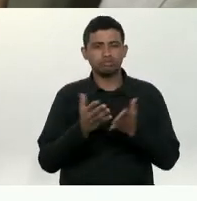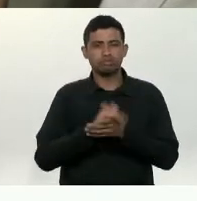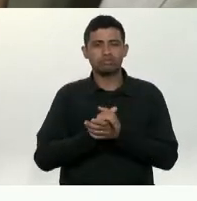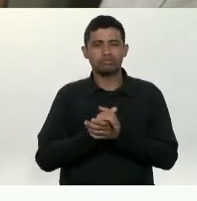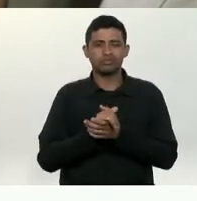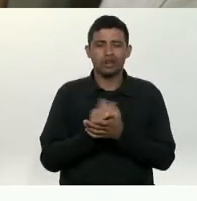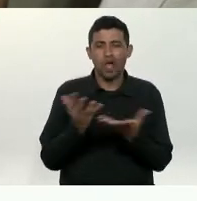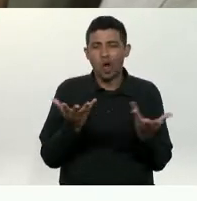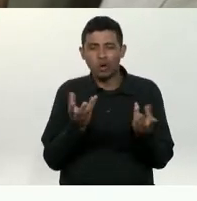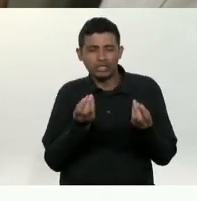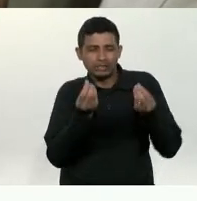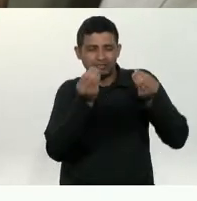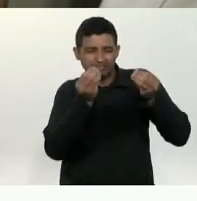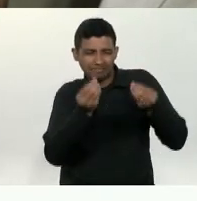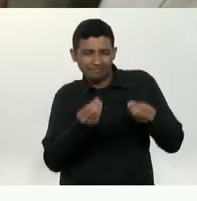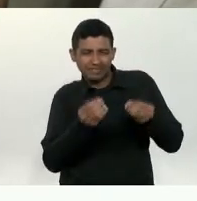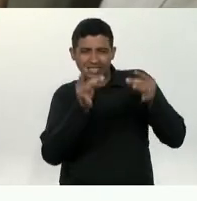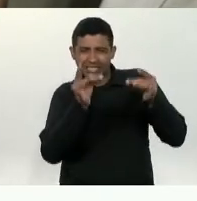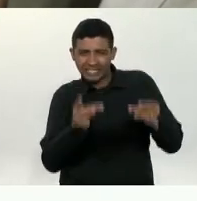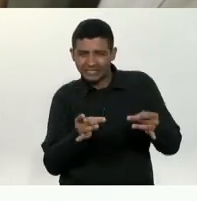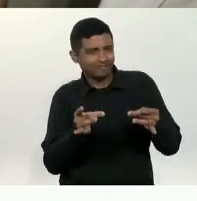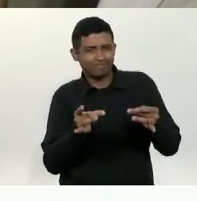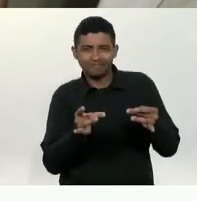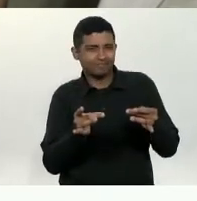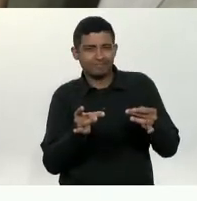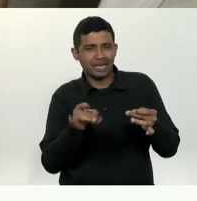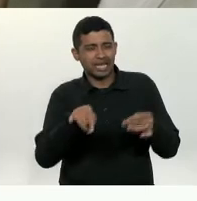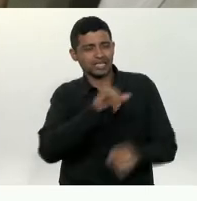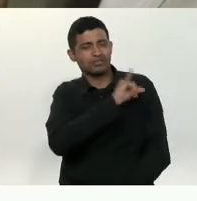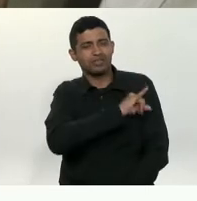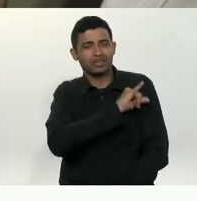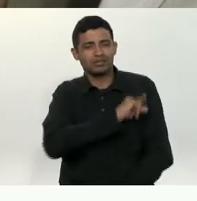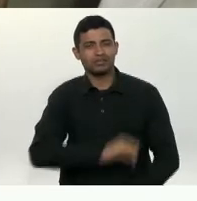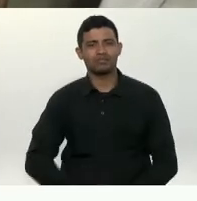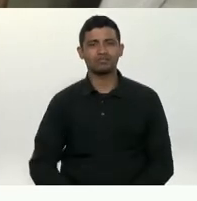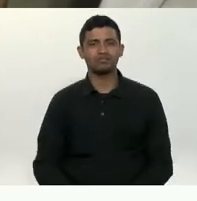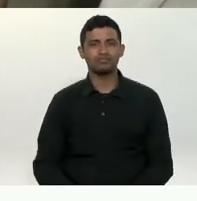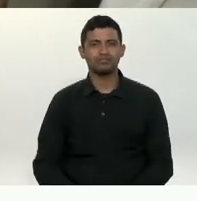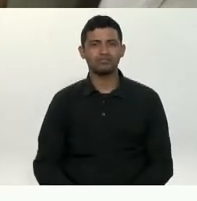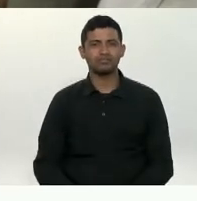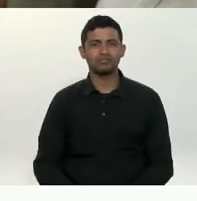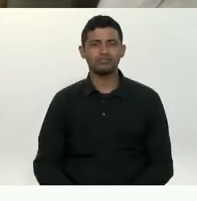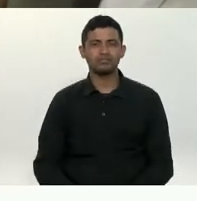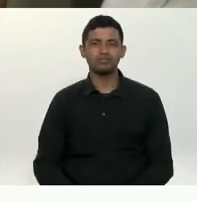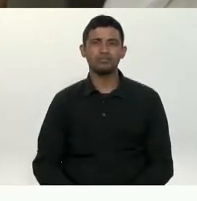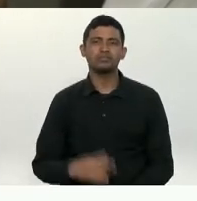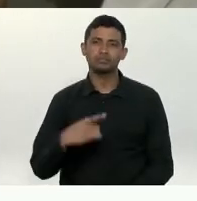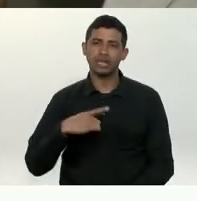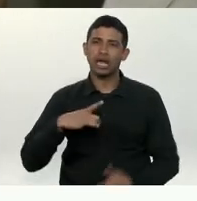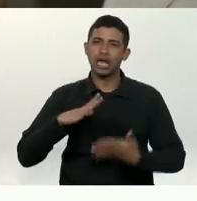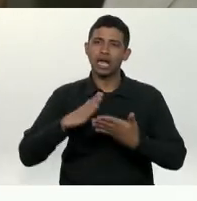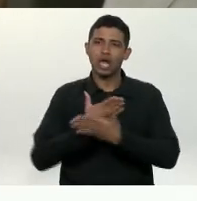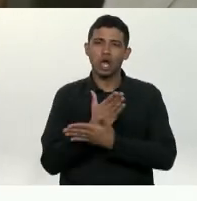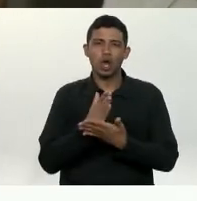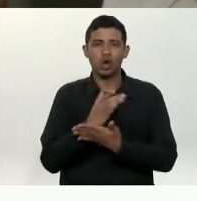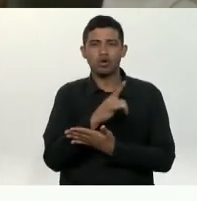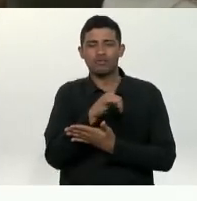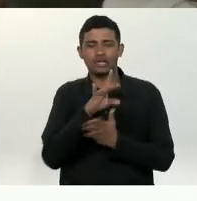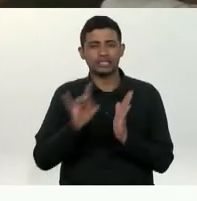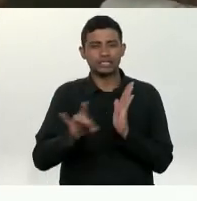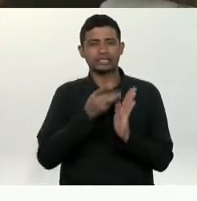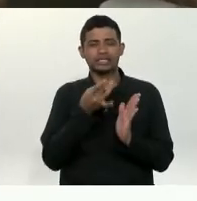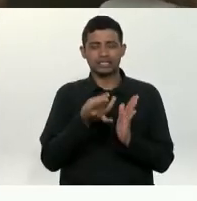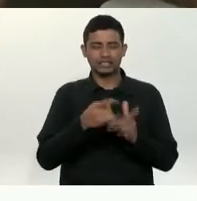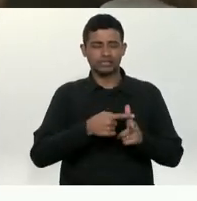são muito leoninas em face do Estado do Rio de Janeiro. Assim como ali algumas benesses, na verdade, ele posterga a nossa dívida